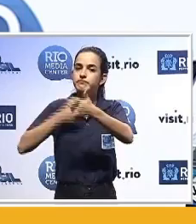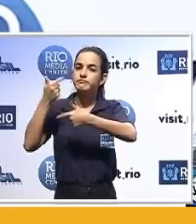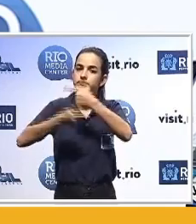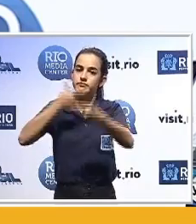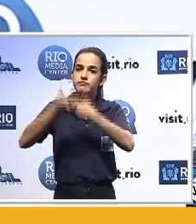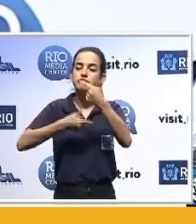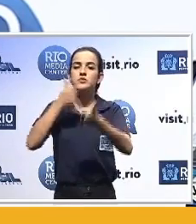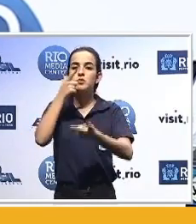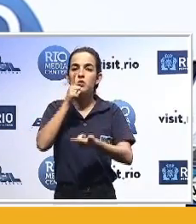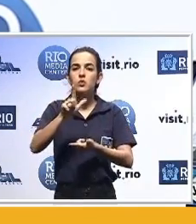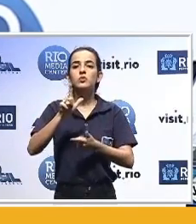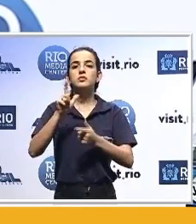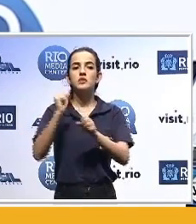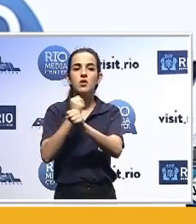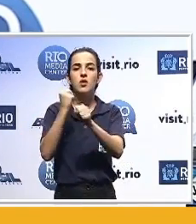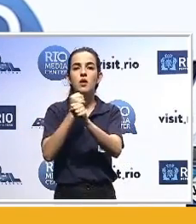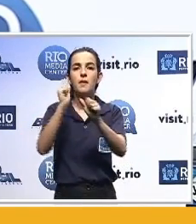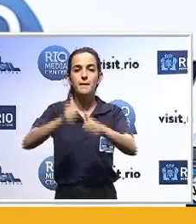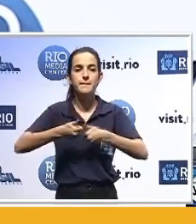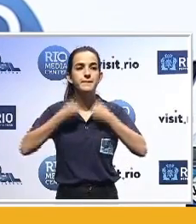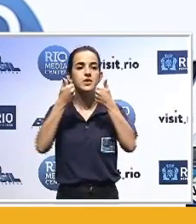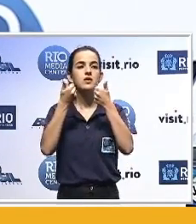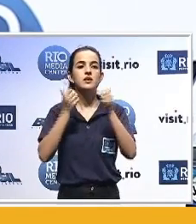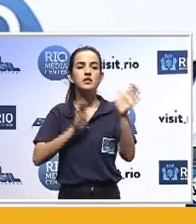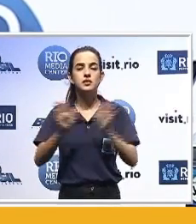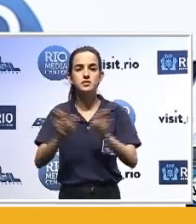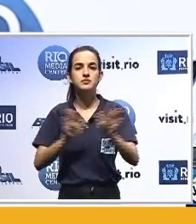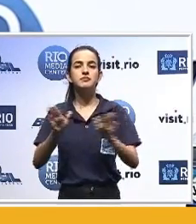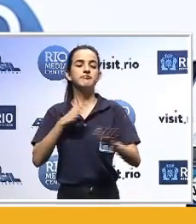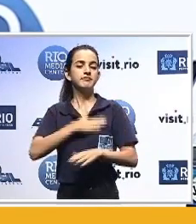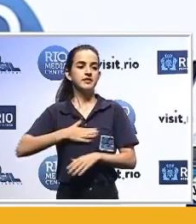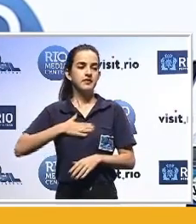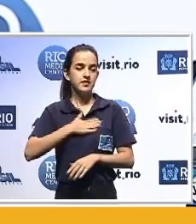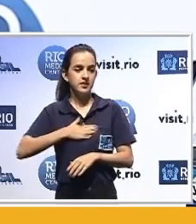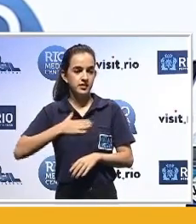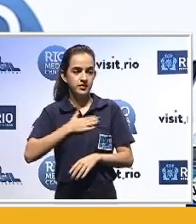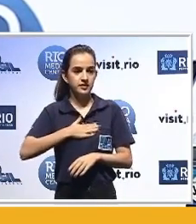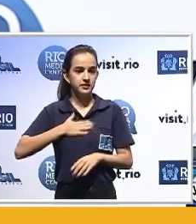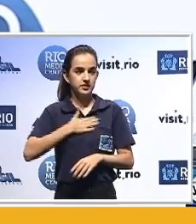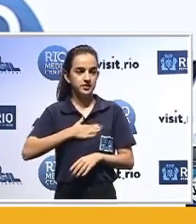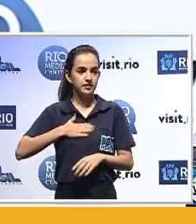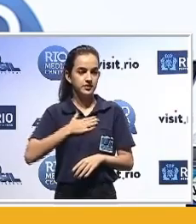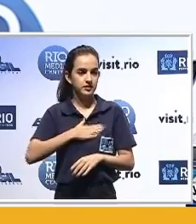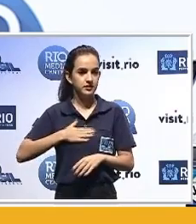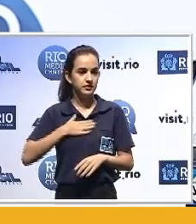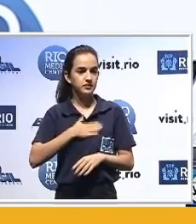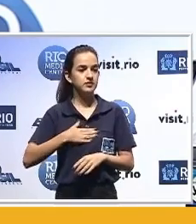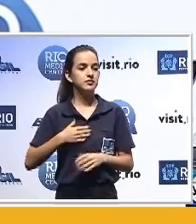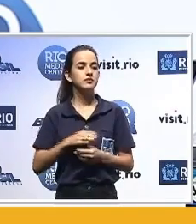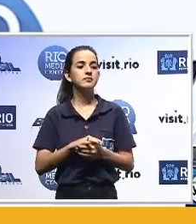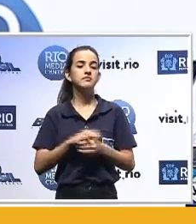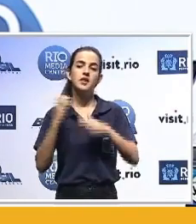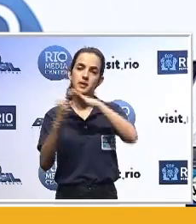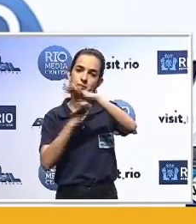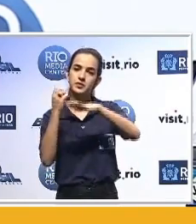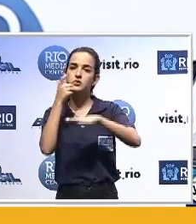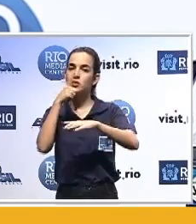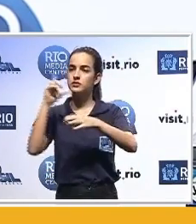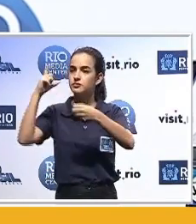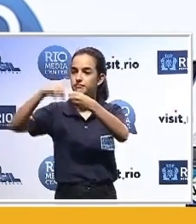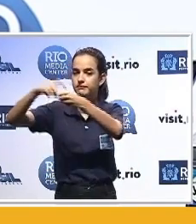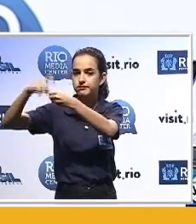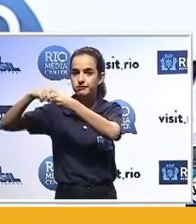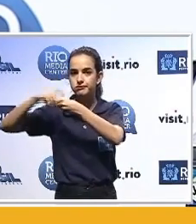mercado vai pagar essa conta com alegria no caixa das empresas que poderão continuar,